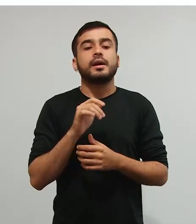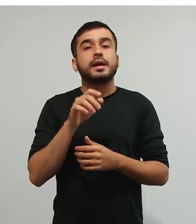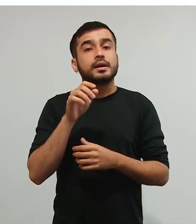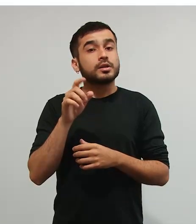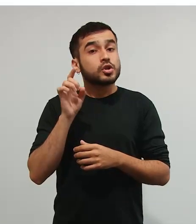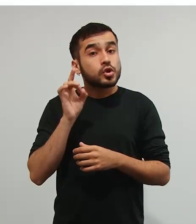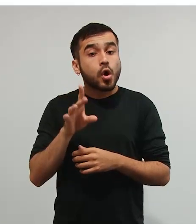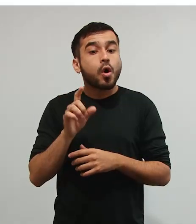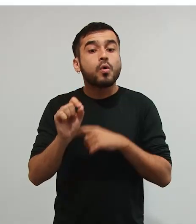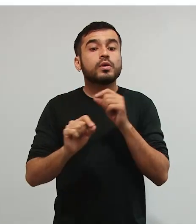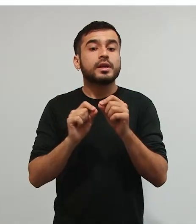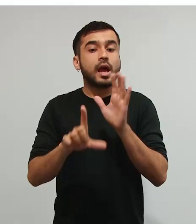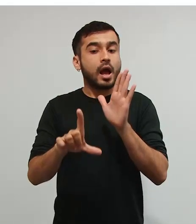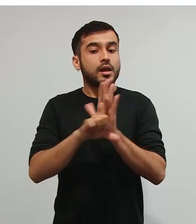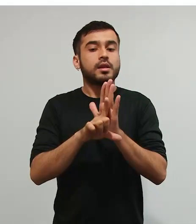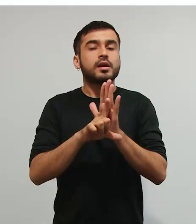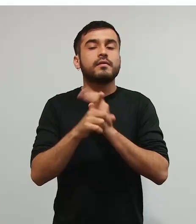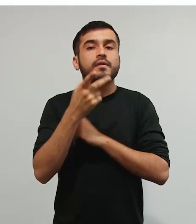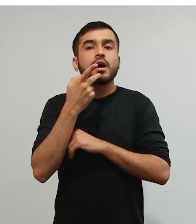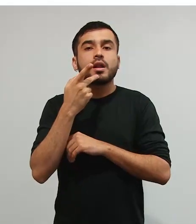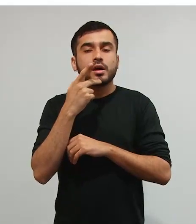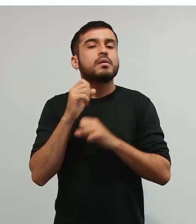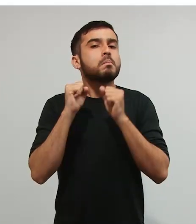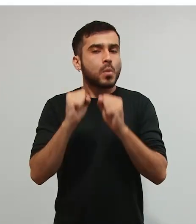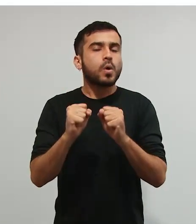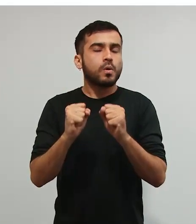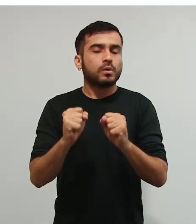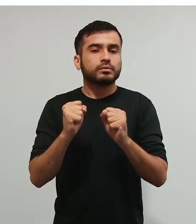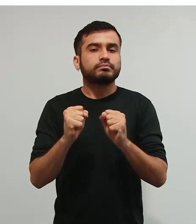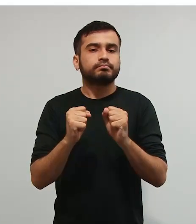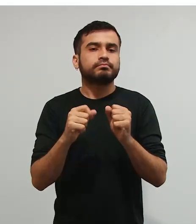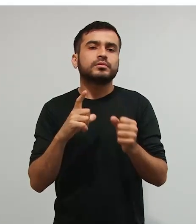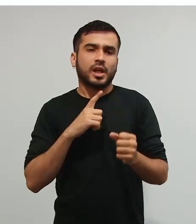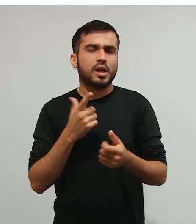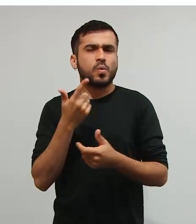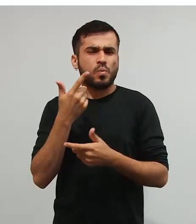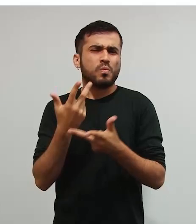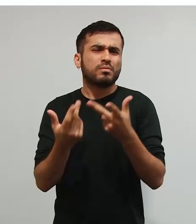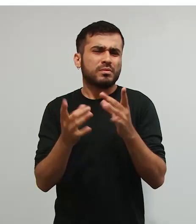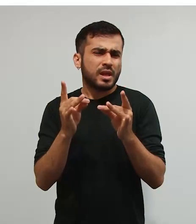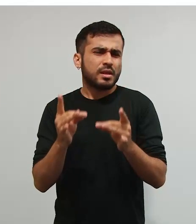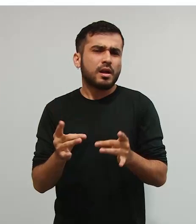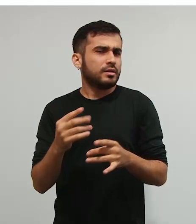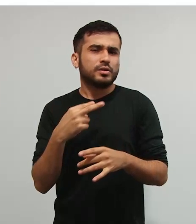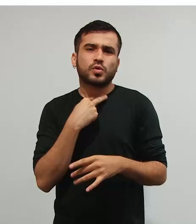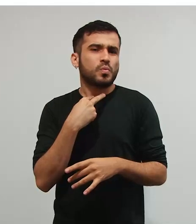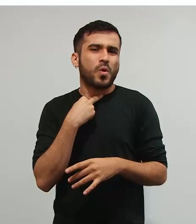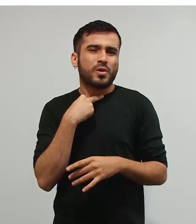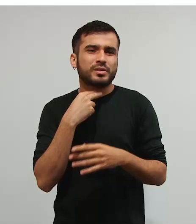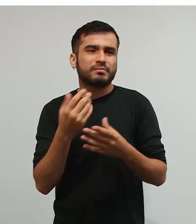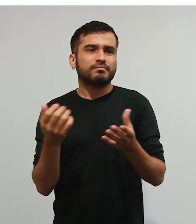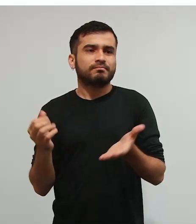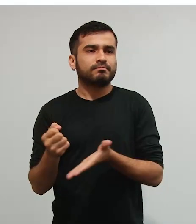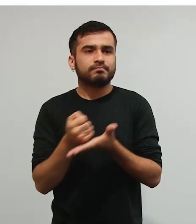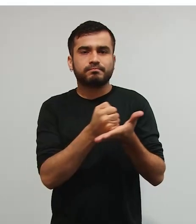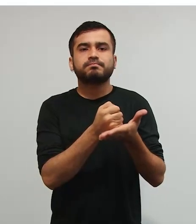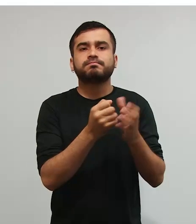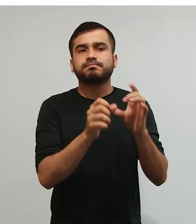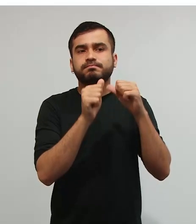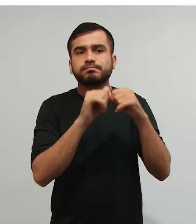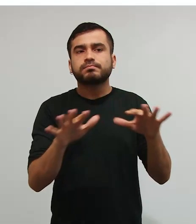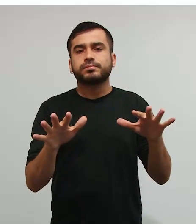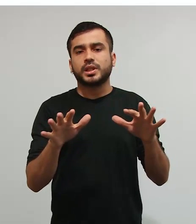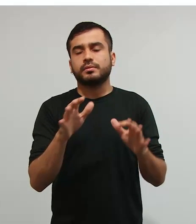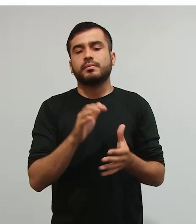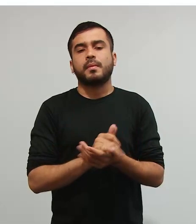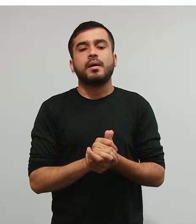os que a lei declara absolutamente impenhoráveis. Tem alguns bens que não podemos penhorar, tá?